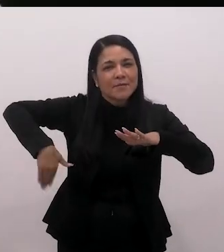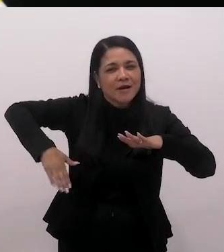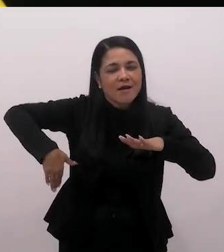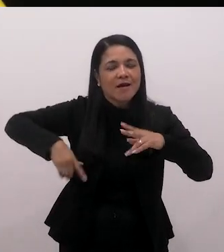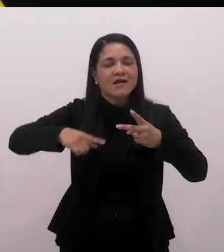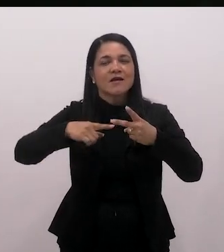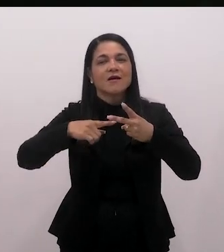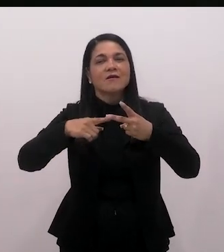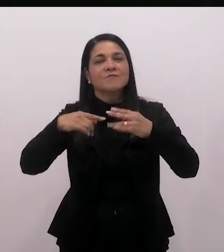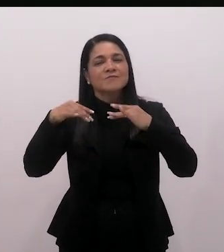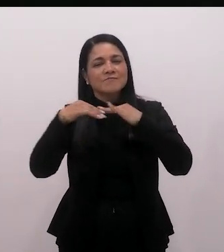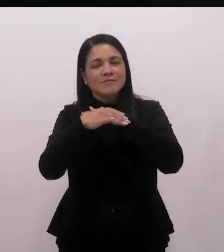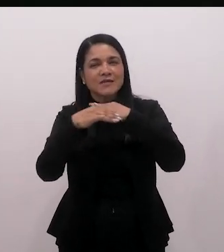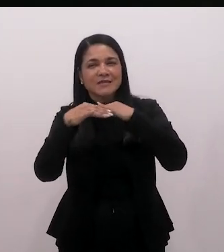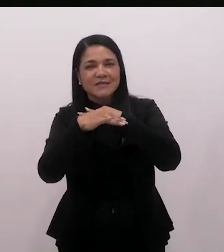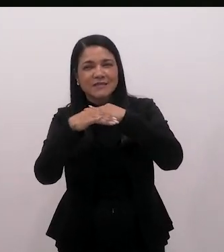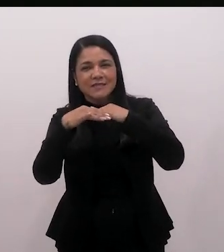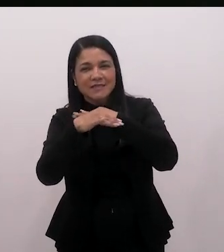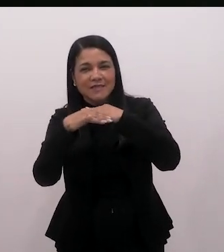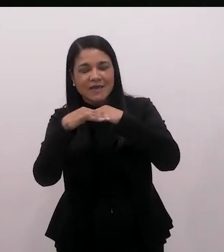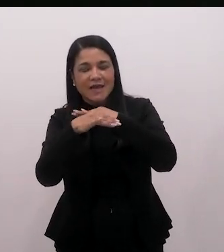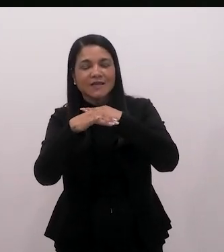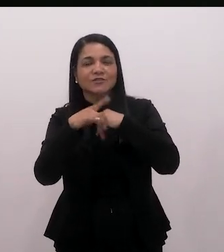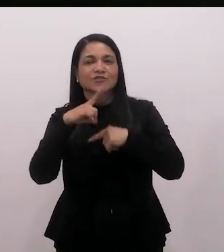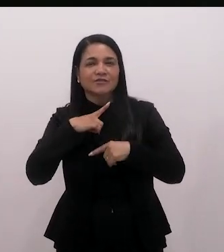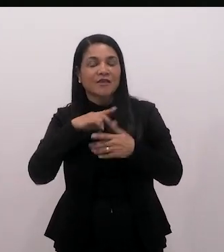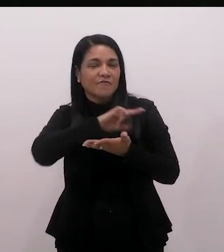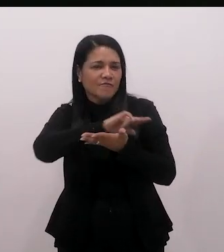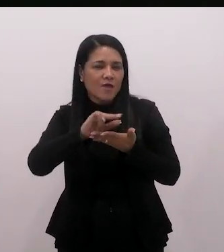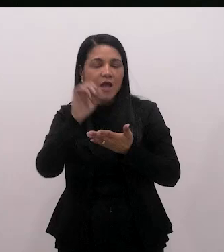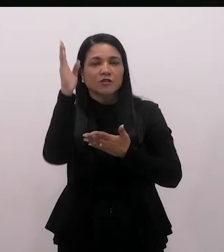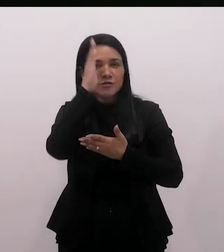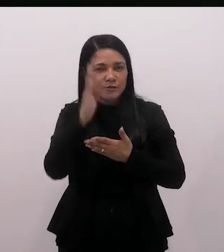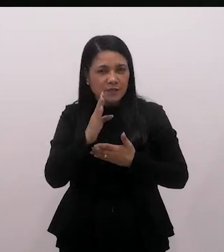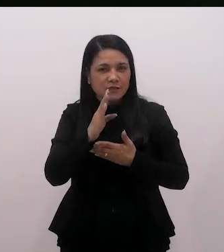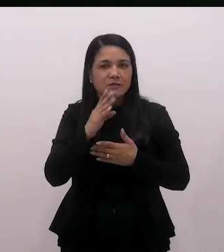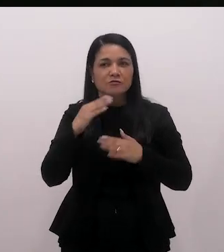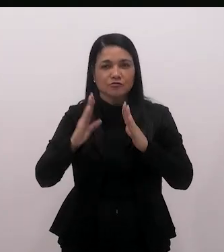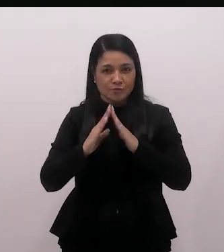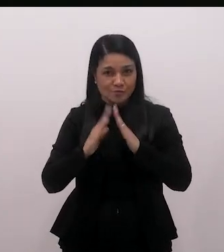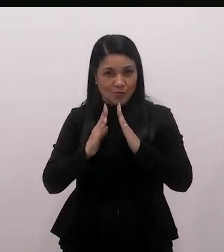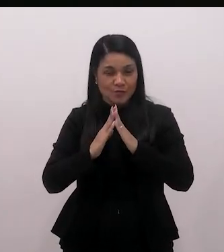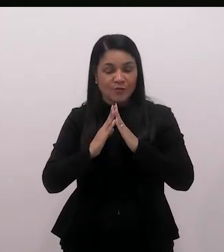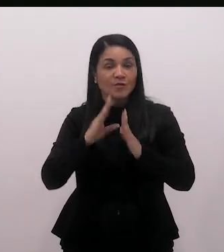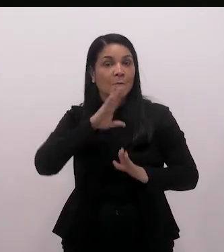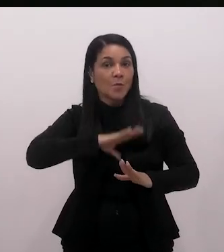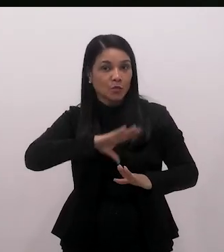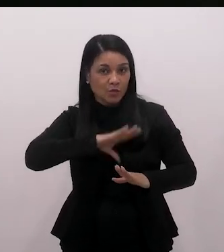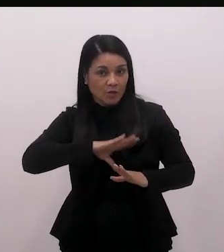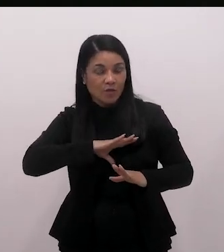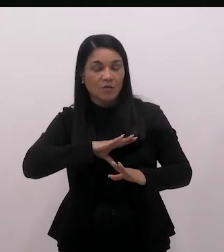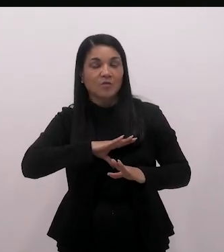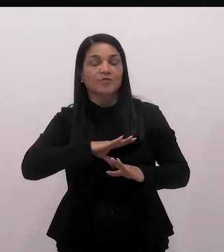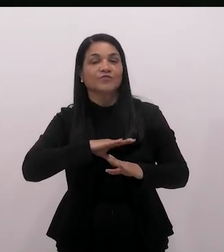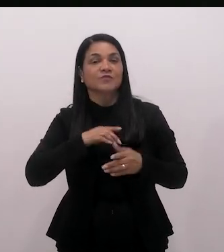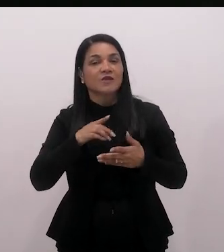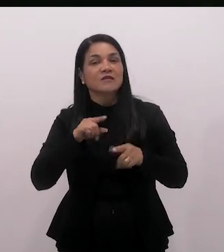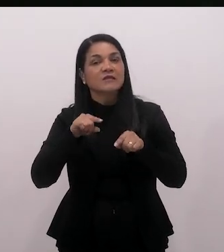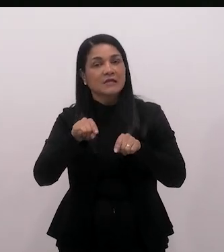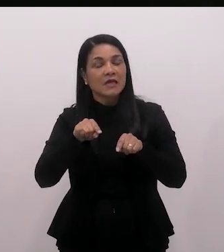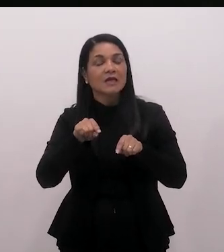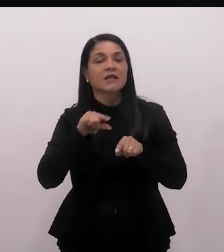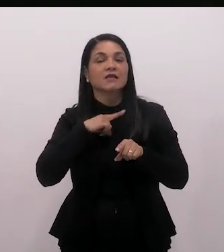sempre das praias, e é uma cidade realmente onde tem muitos brasileiros também. Então eles logo se quiseram envolver, até